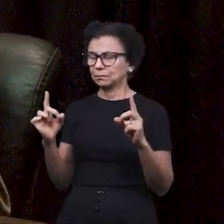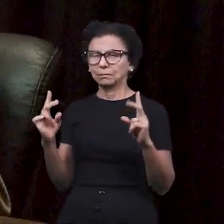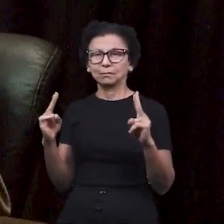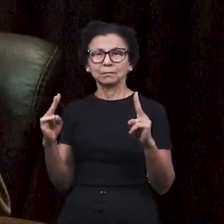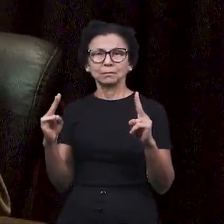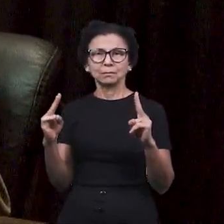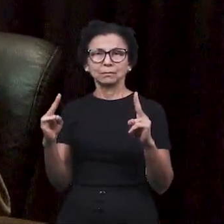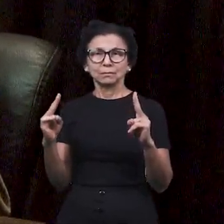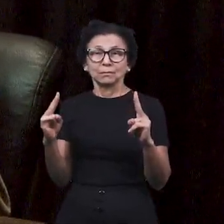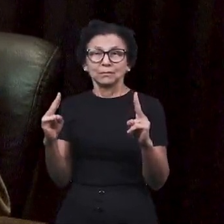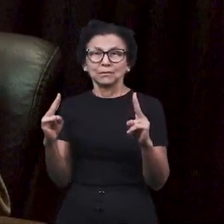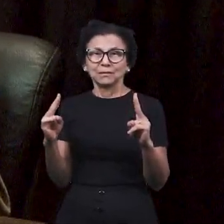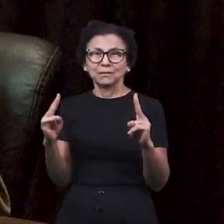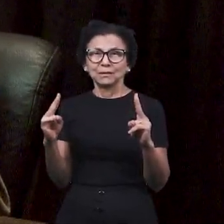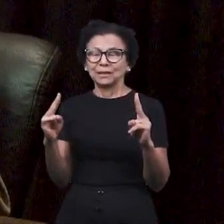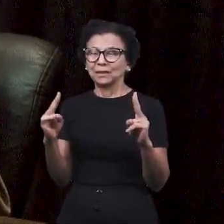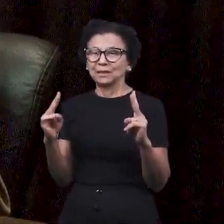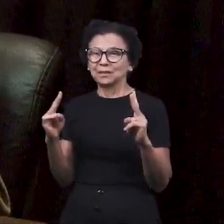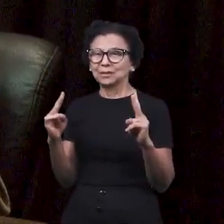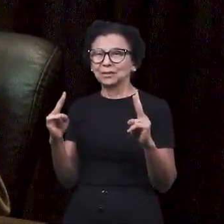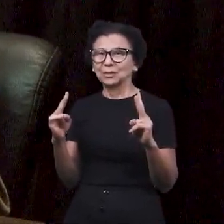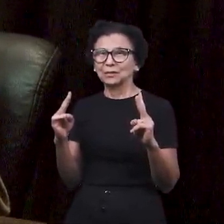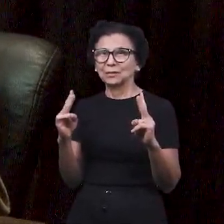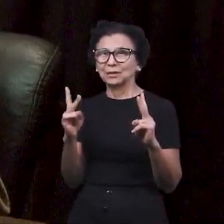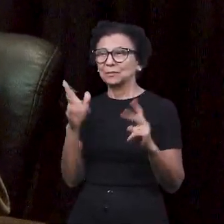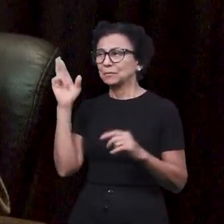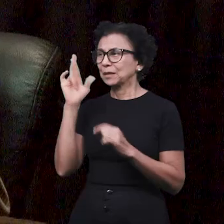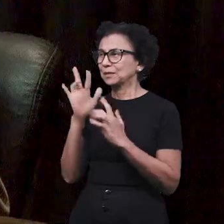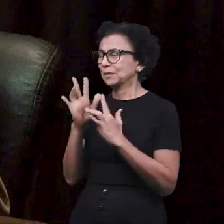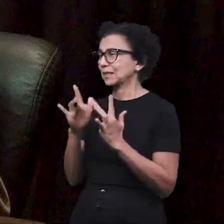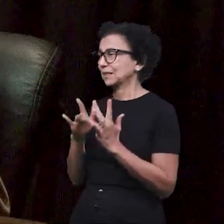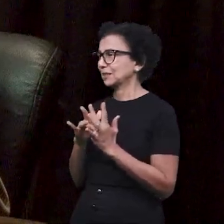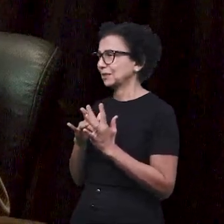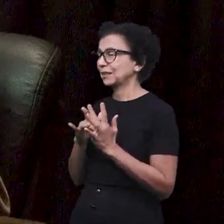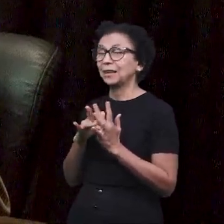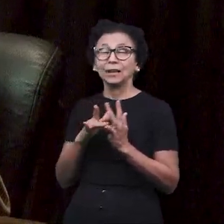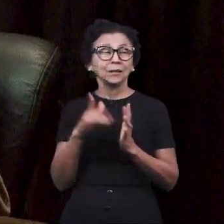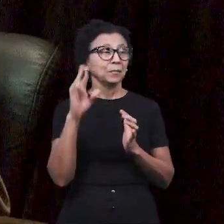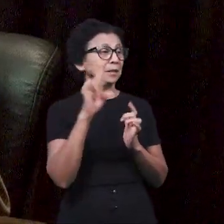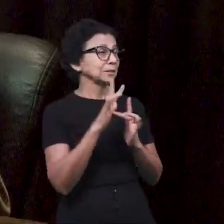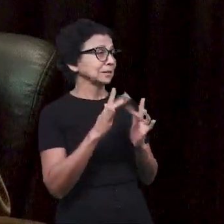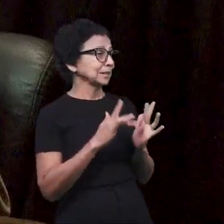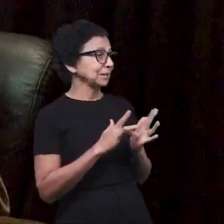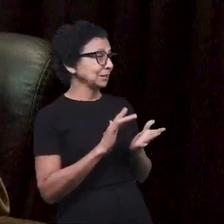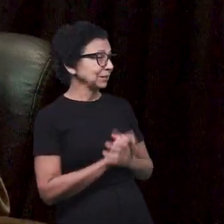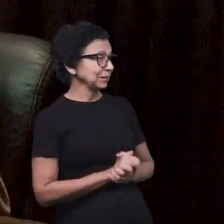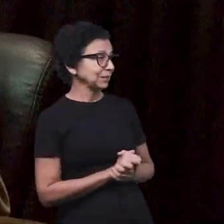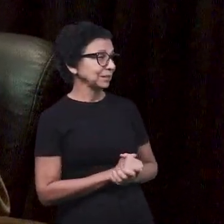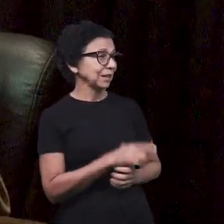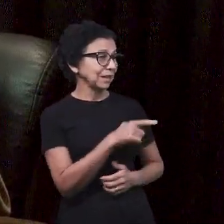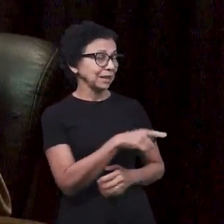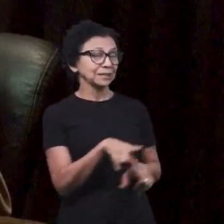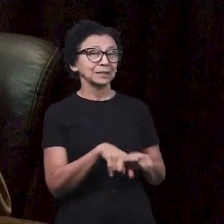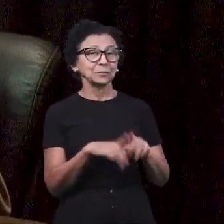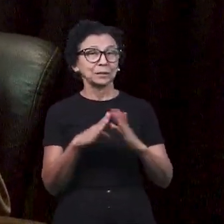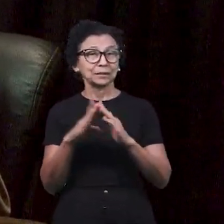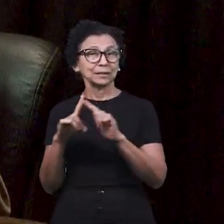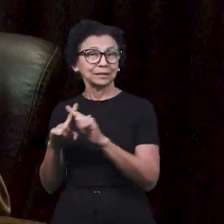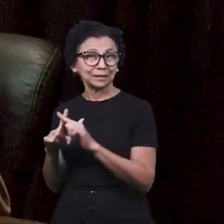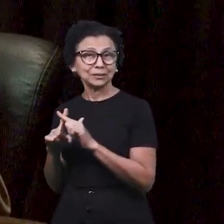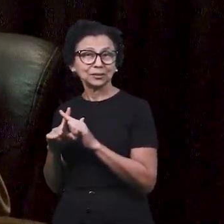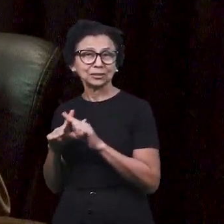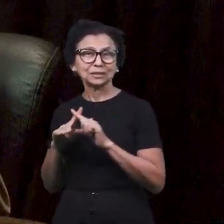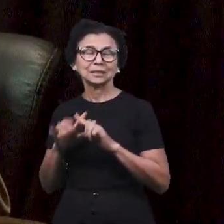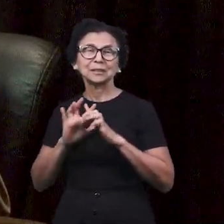jovem e falou: "A paz do Senhor", a jovem: "A paz do Senhor". A jovem era da igreja, Glória a Deus, da parentela. era da parentela.